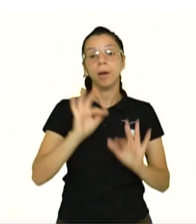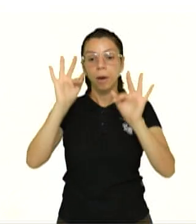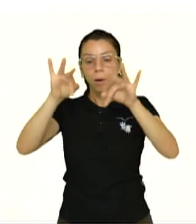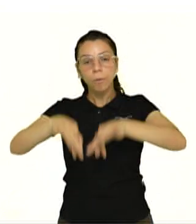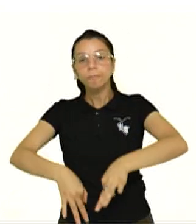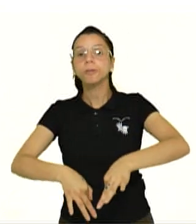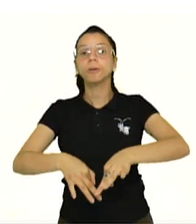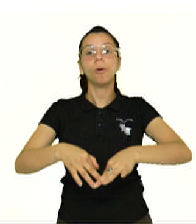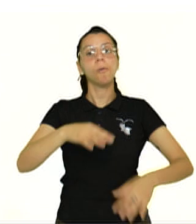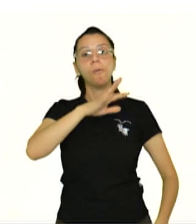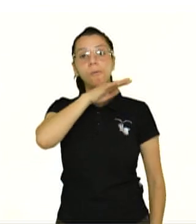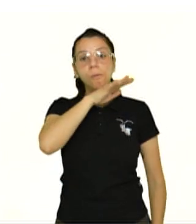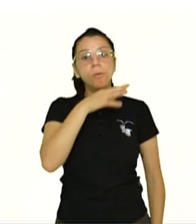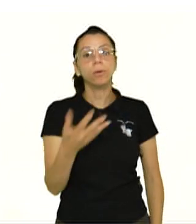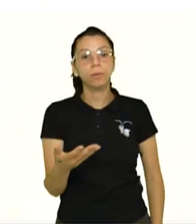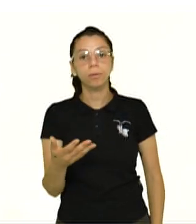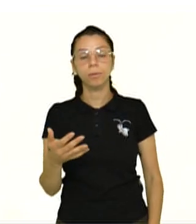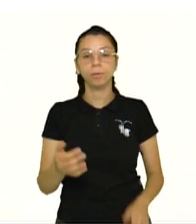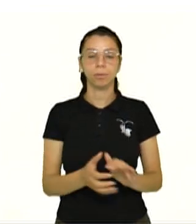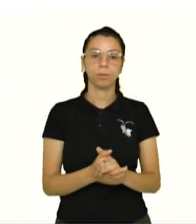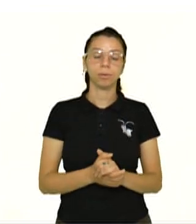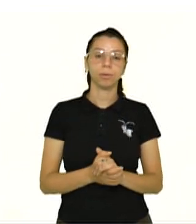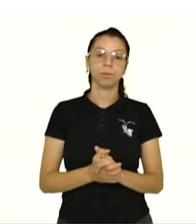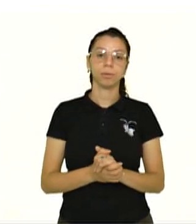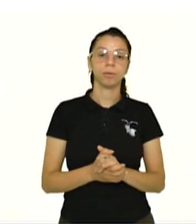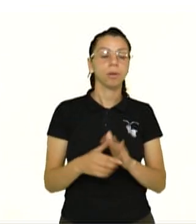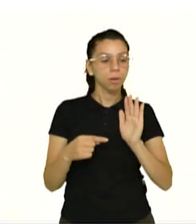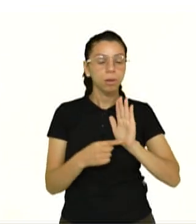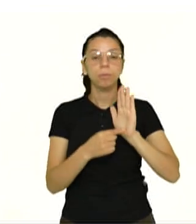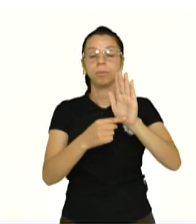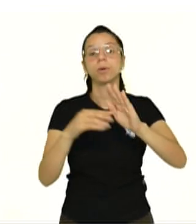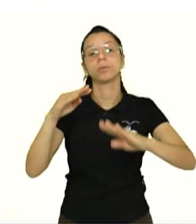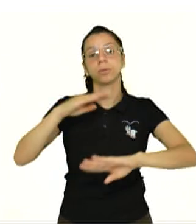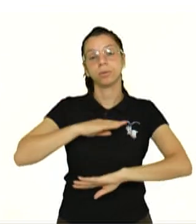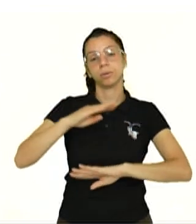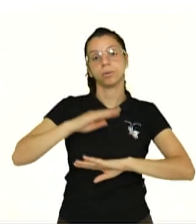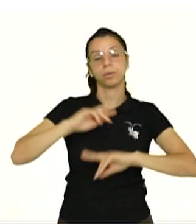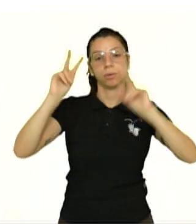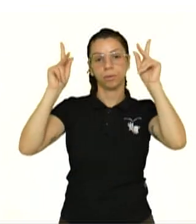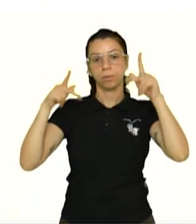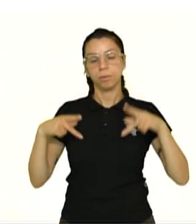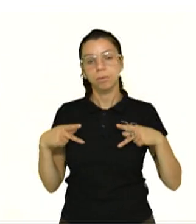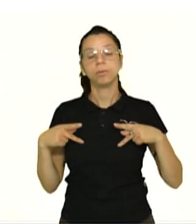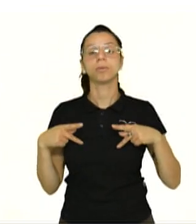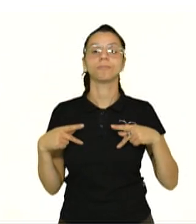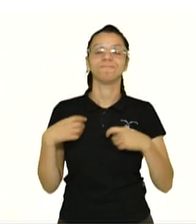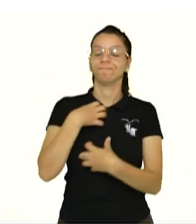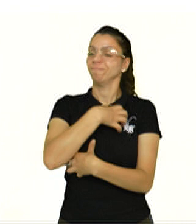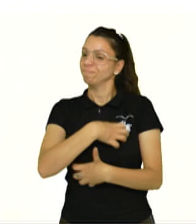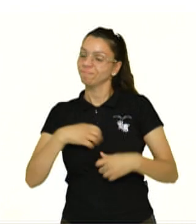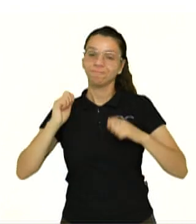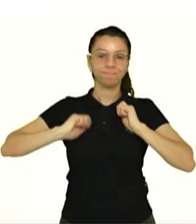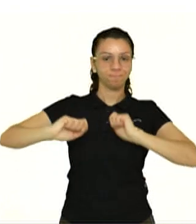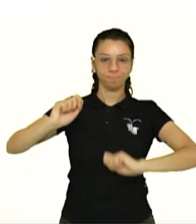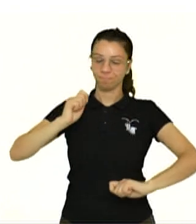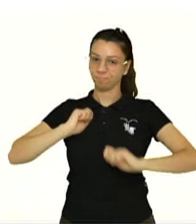lá em Romeu e Julieta, né? E mostra bem a situação do ser humano, essa situação angustiante frente ao